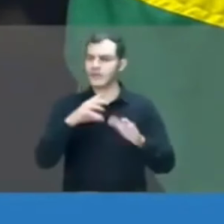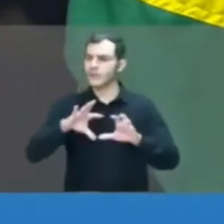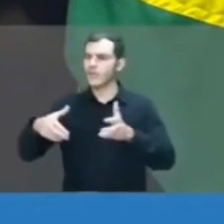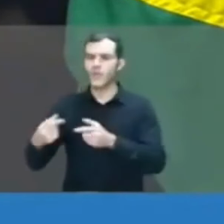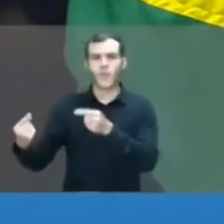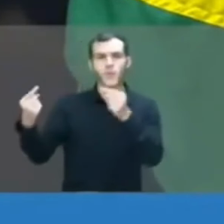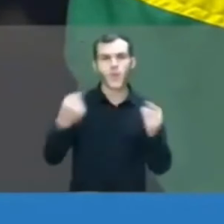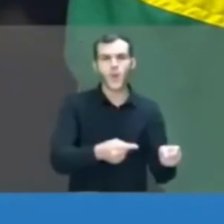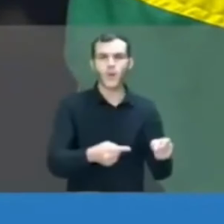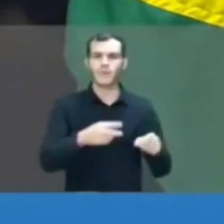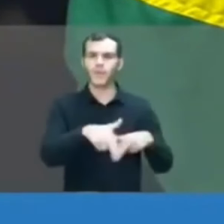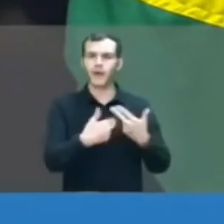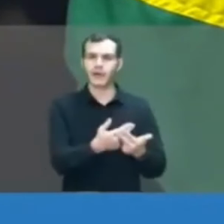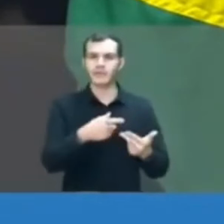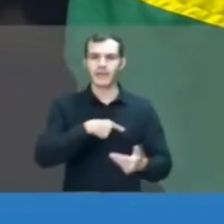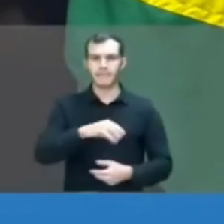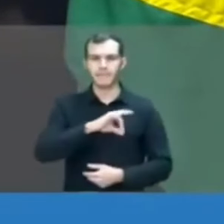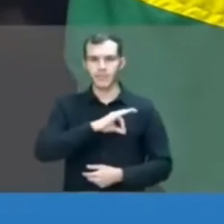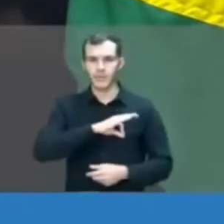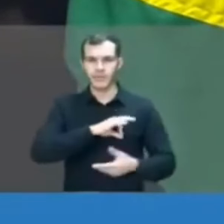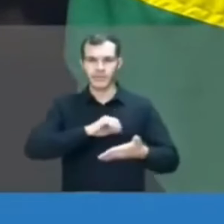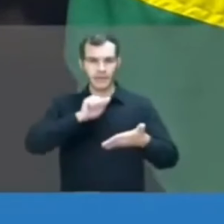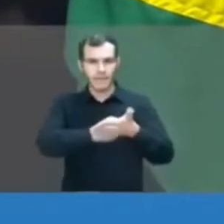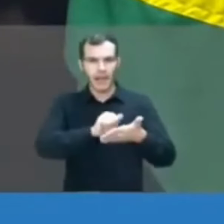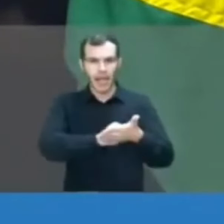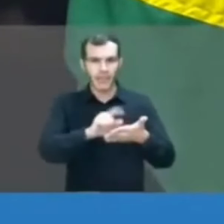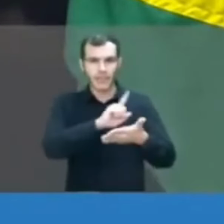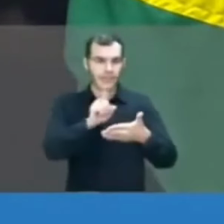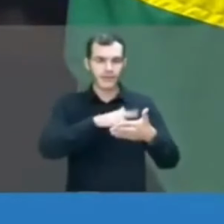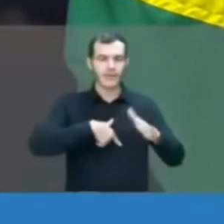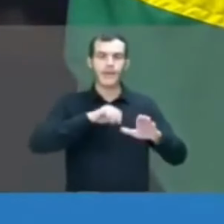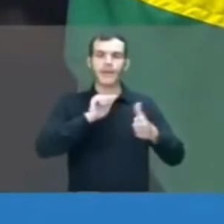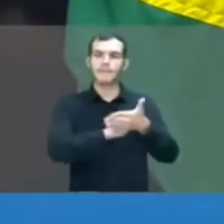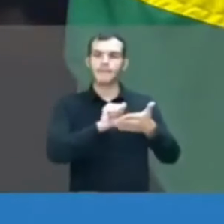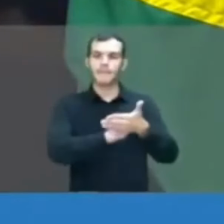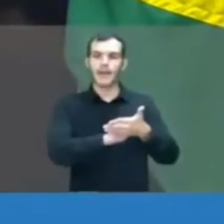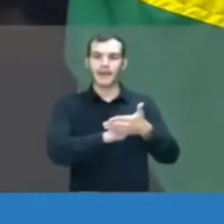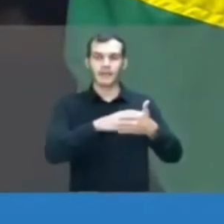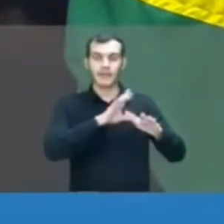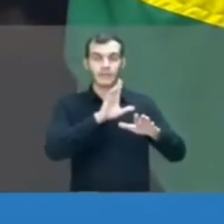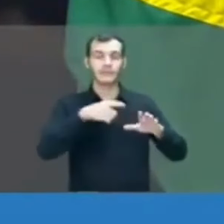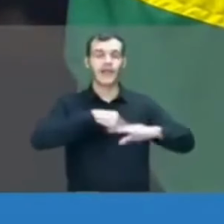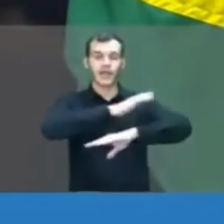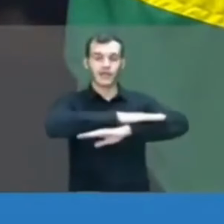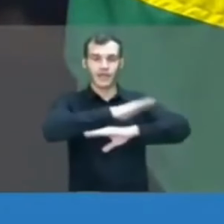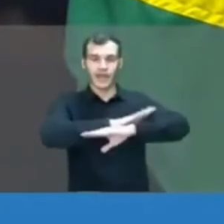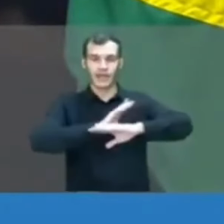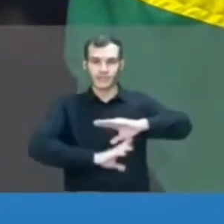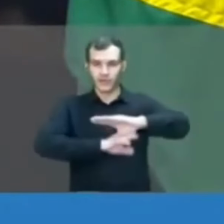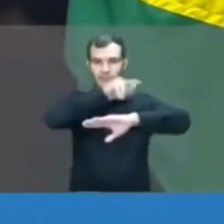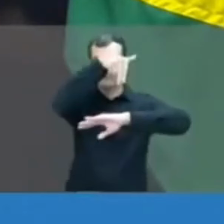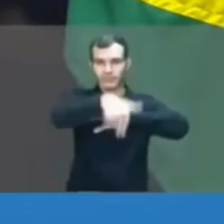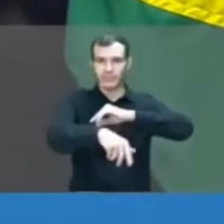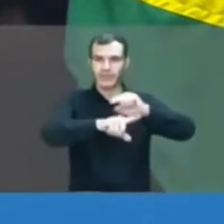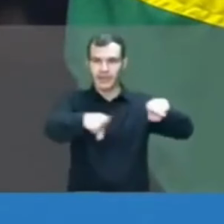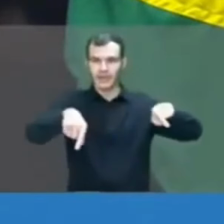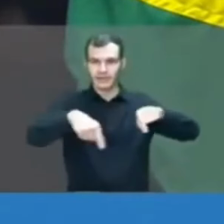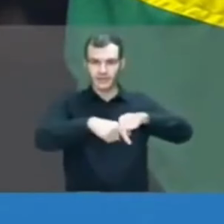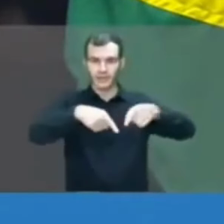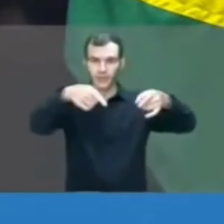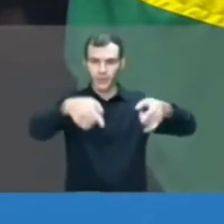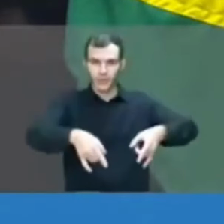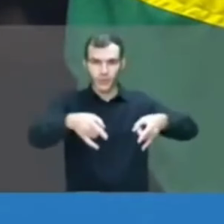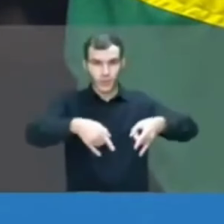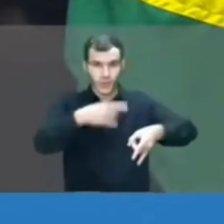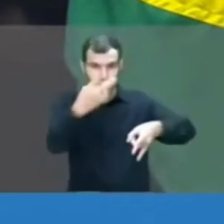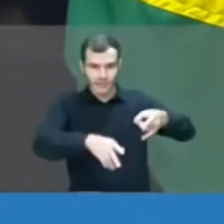abuso de autoridade da polícia, que não bateu a porta, mas pulou a porta e pulou a janela e bateu na porta do seu quarto. Líder da oposição na cama. Sabe